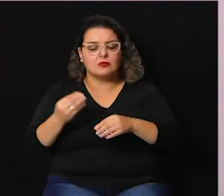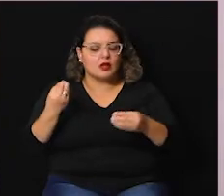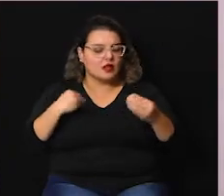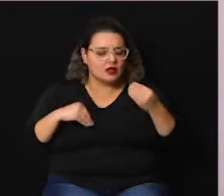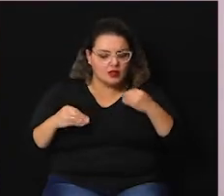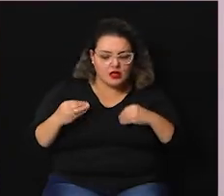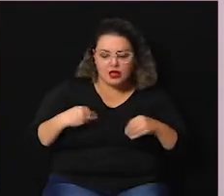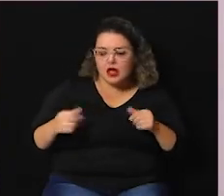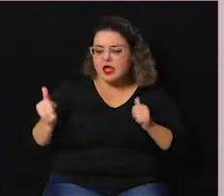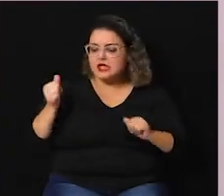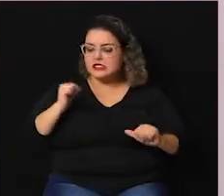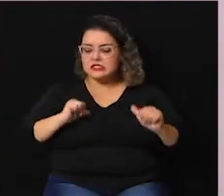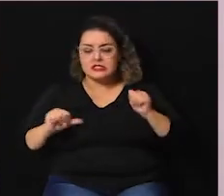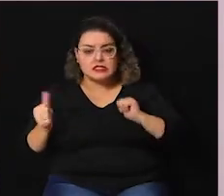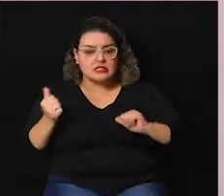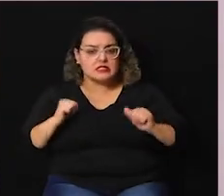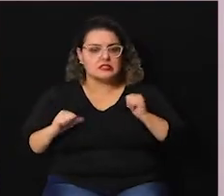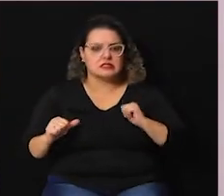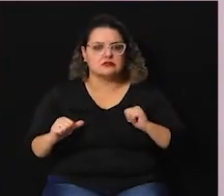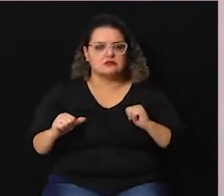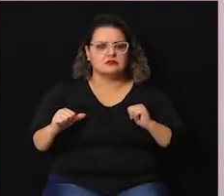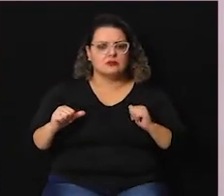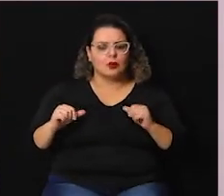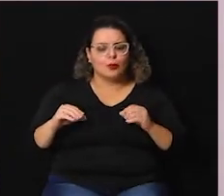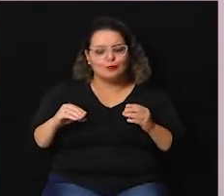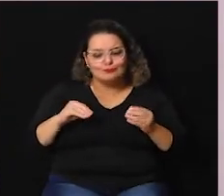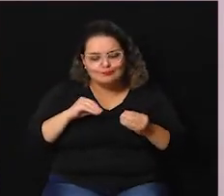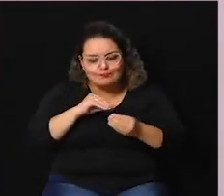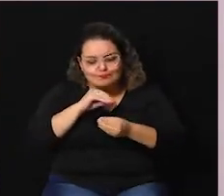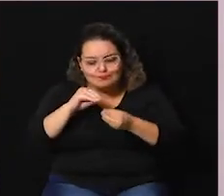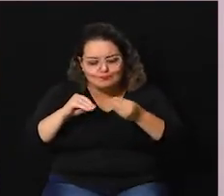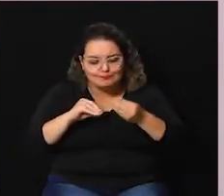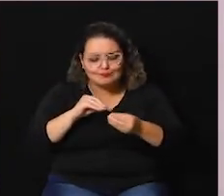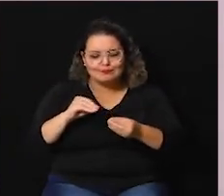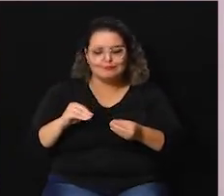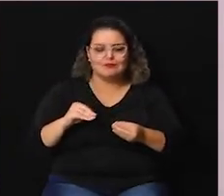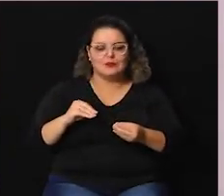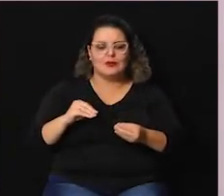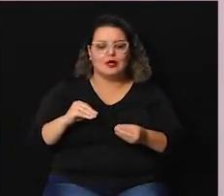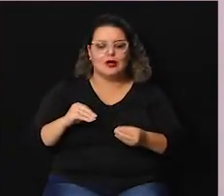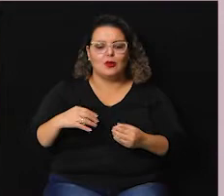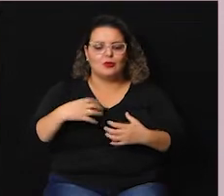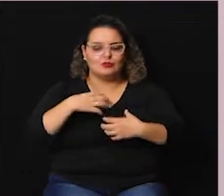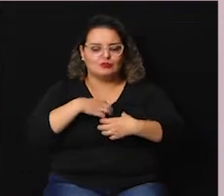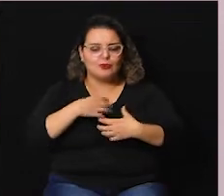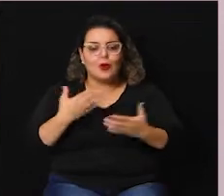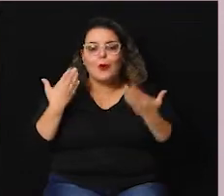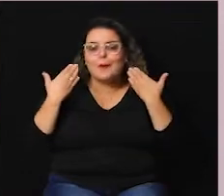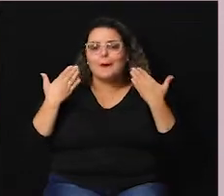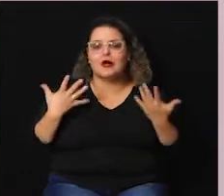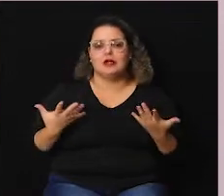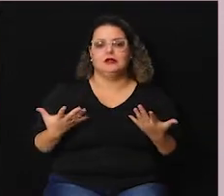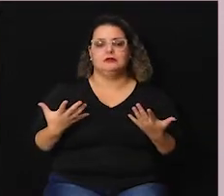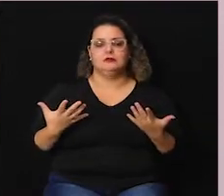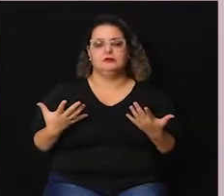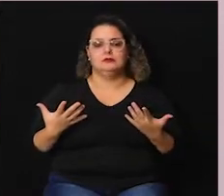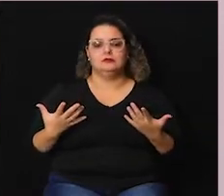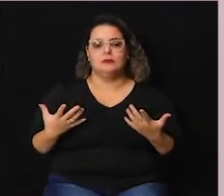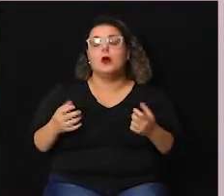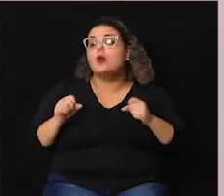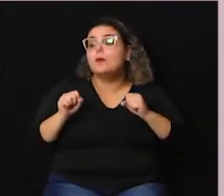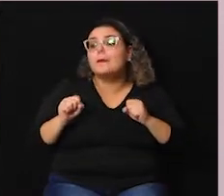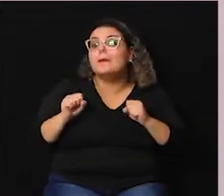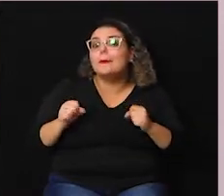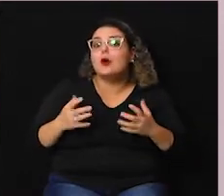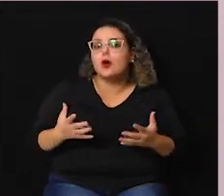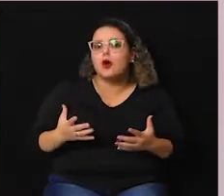depressão, ansiedade, algo que mexe aí, né, com o coração, com o psicológico da pessoa, enfim, com os sentimentos dela,